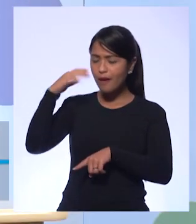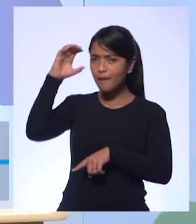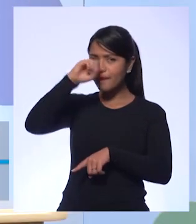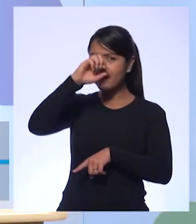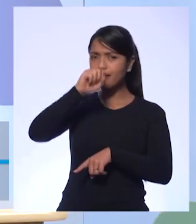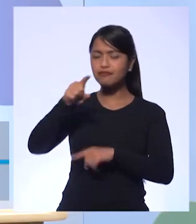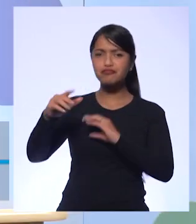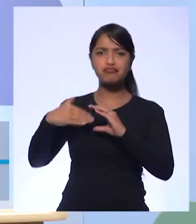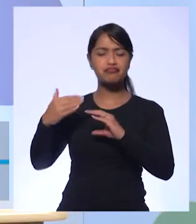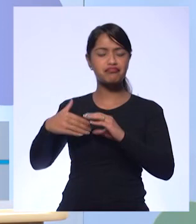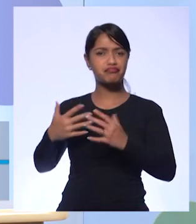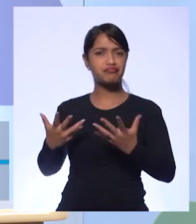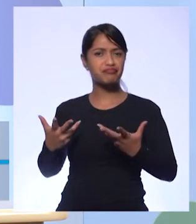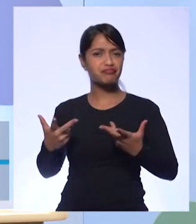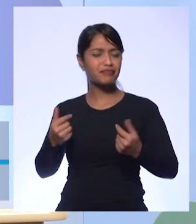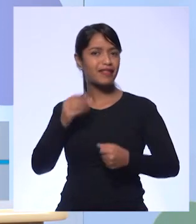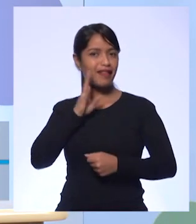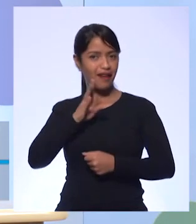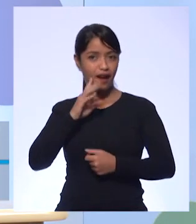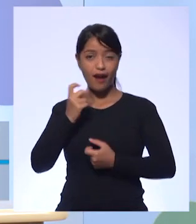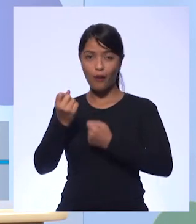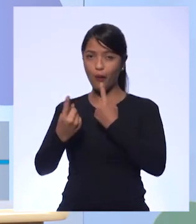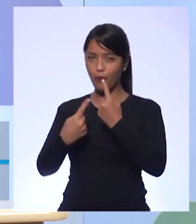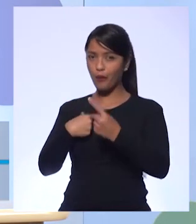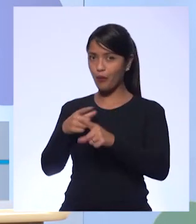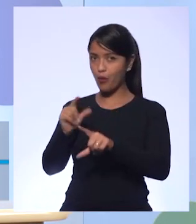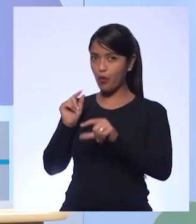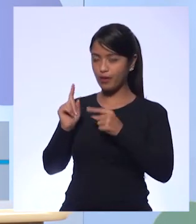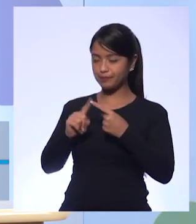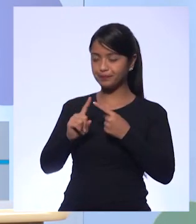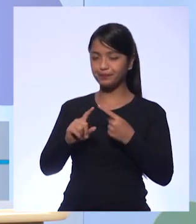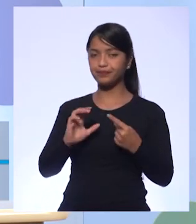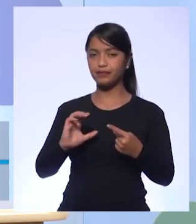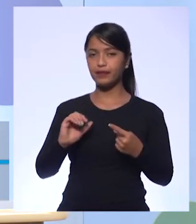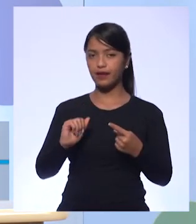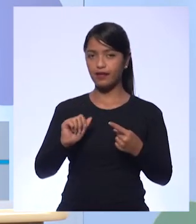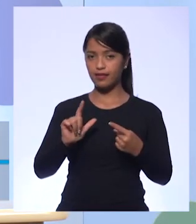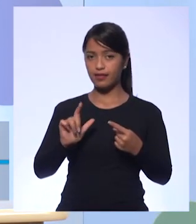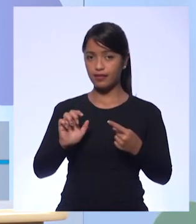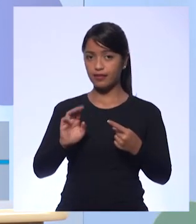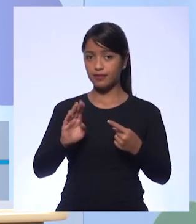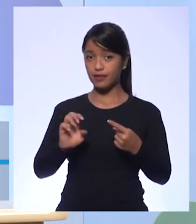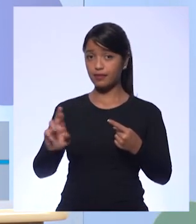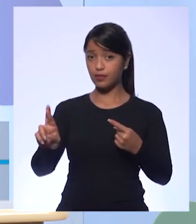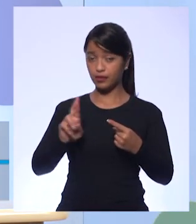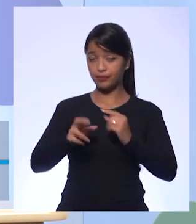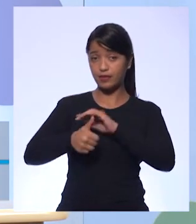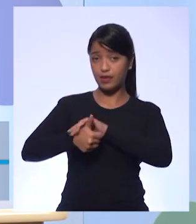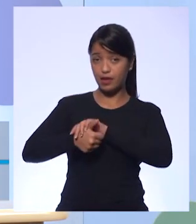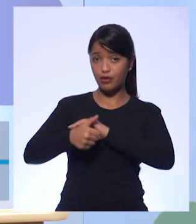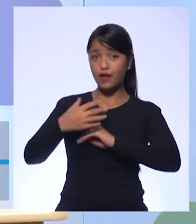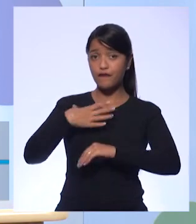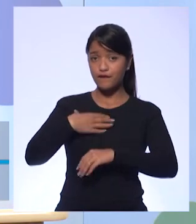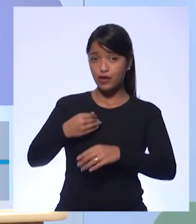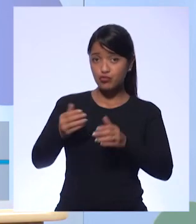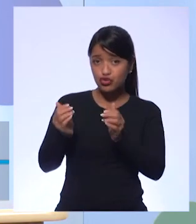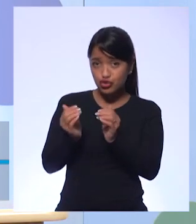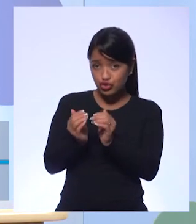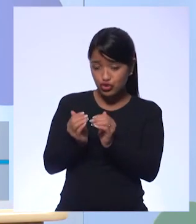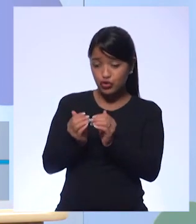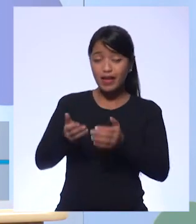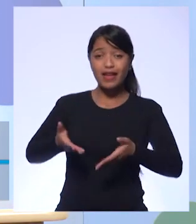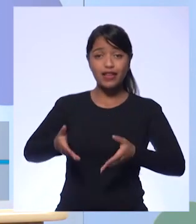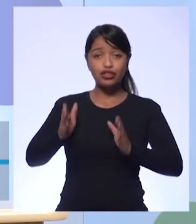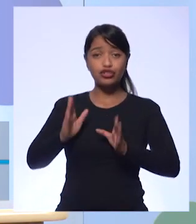Está muito legal. Ó, já vou pegar umas aqui. Caleb disse assim: os filhotes de tartaruga não ficam com as mães depois